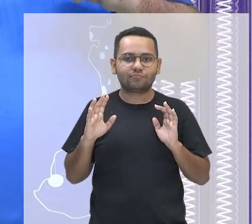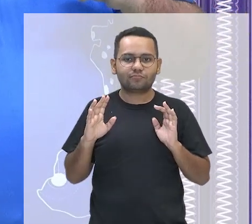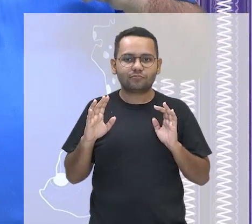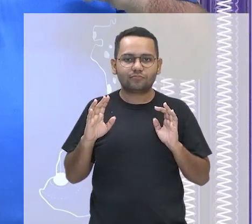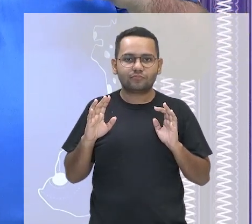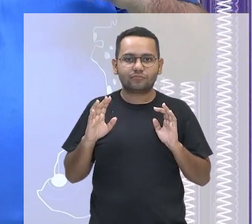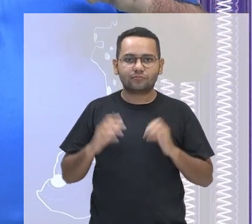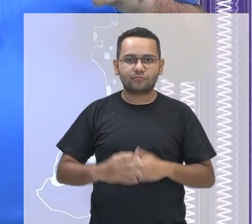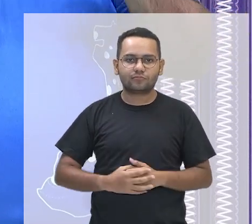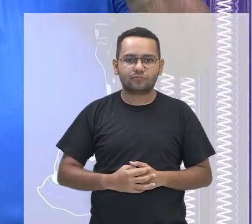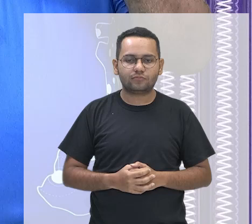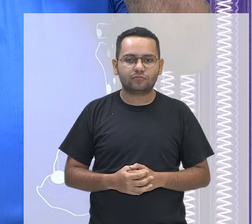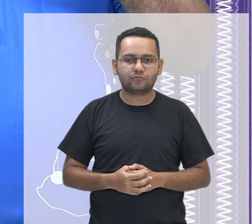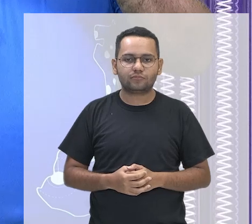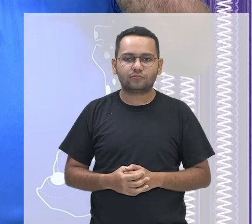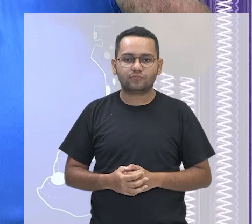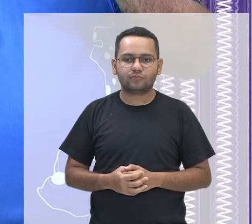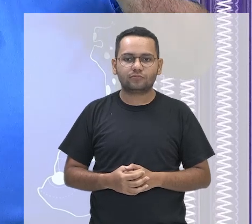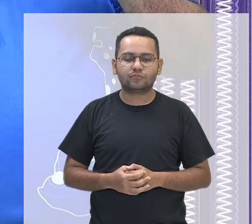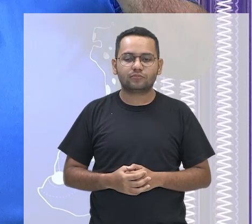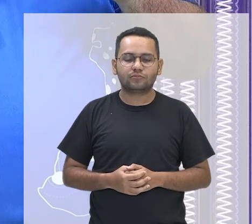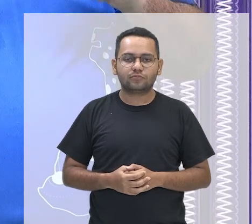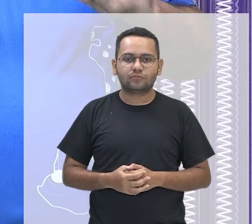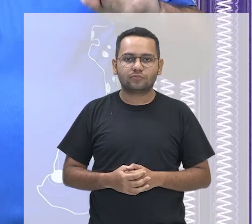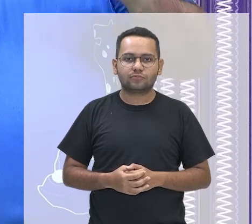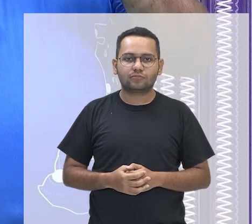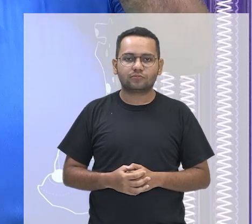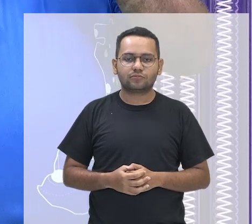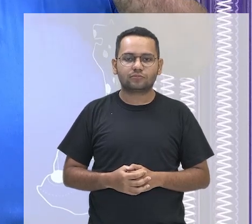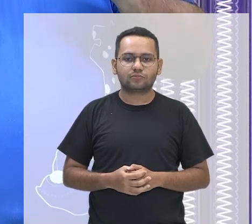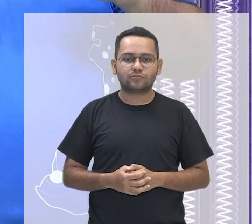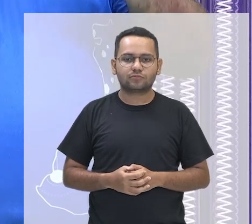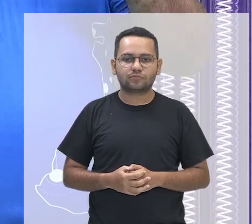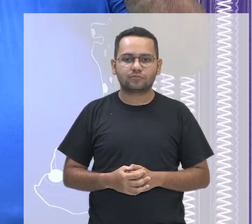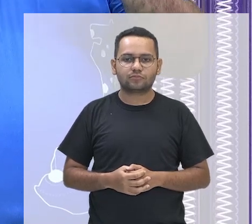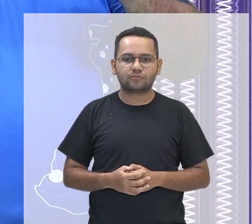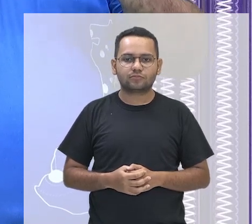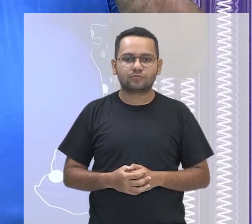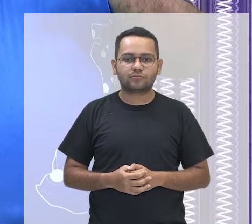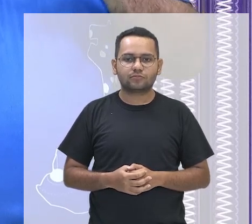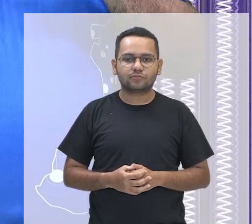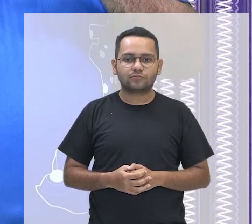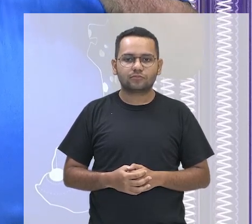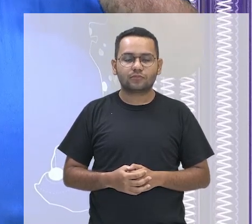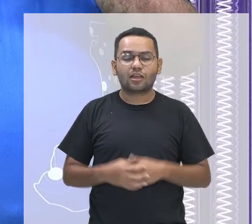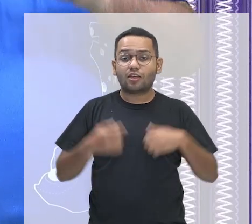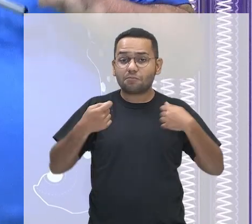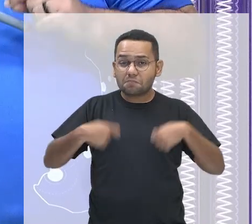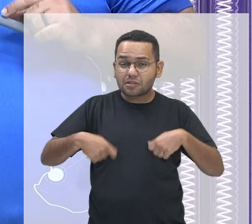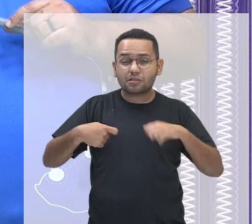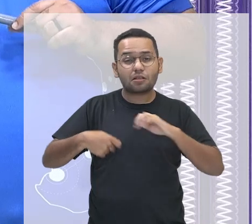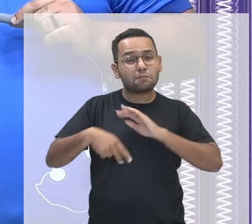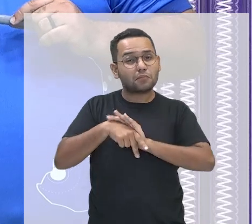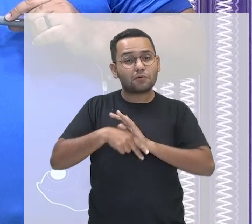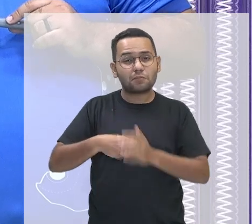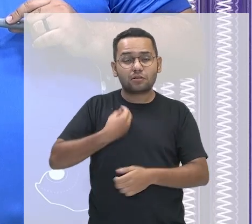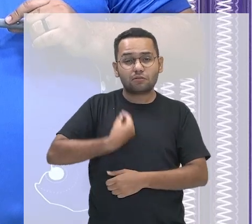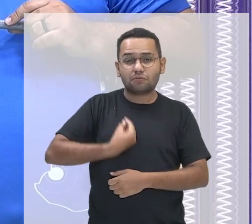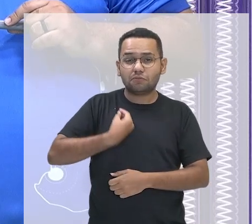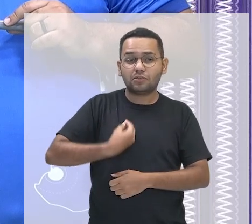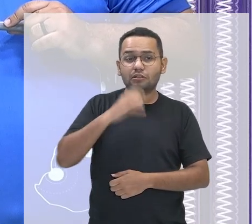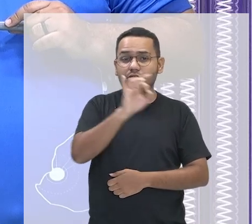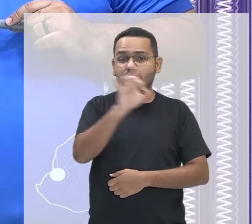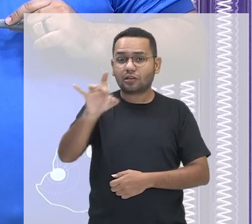parâmetro, é a sinalização, é o absoluto e necessário da vida do cristão e da